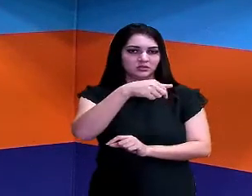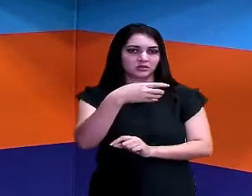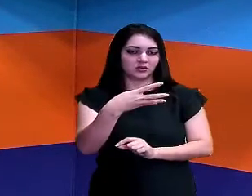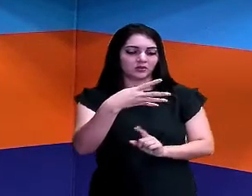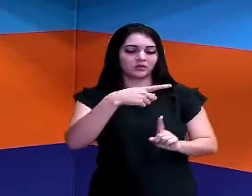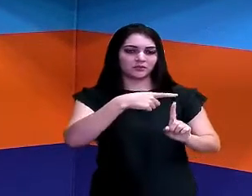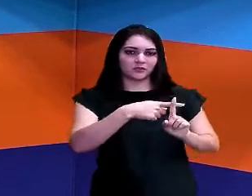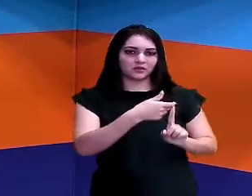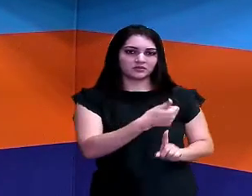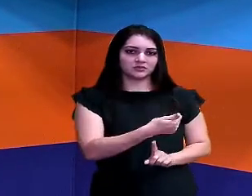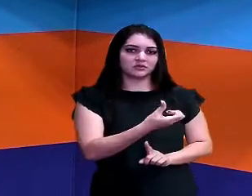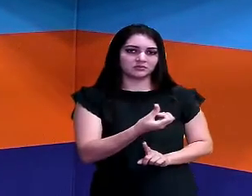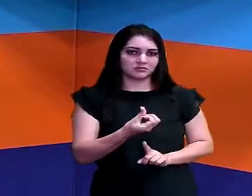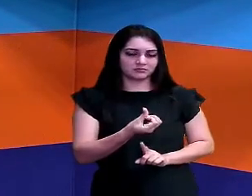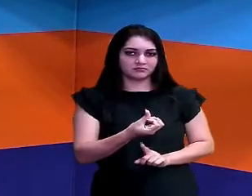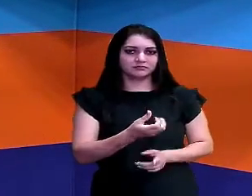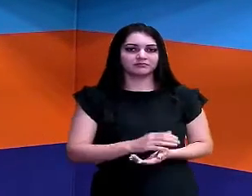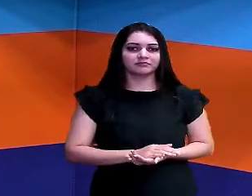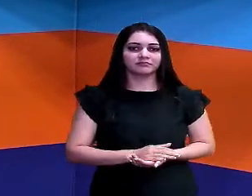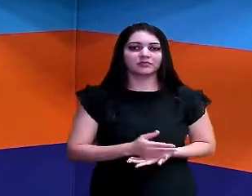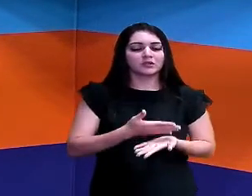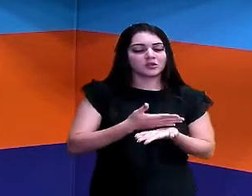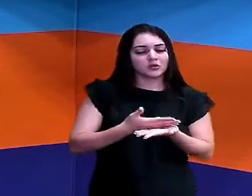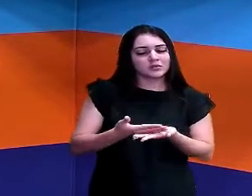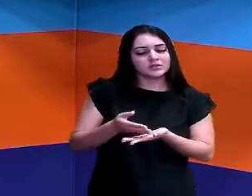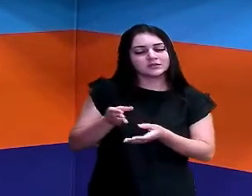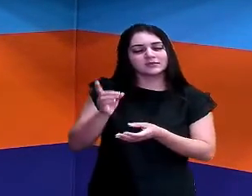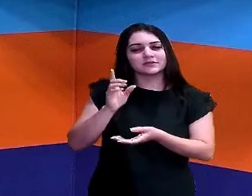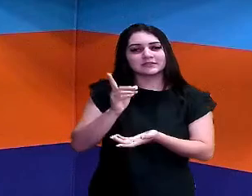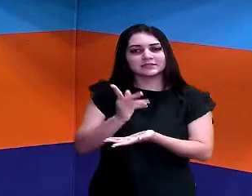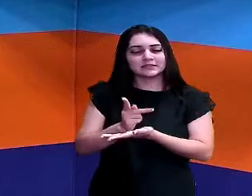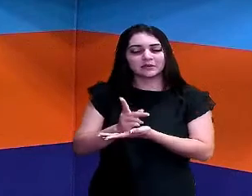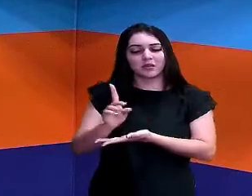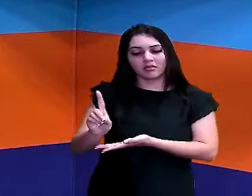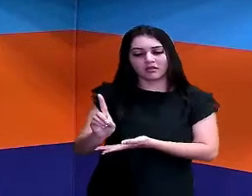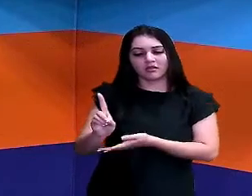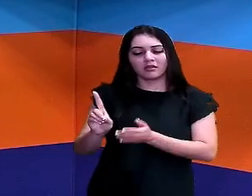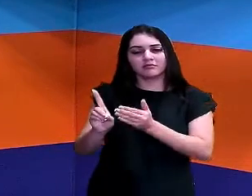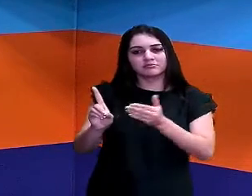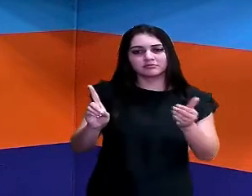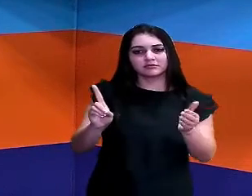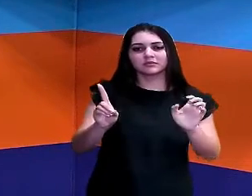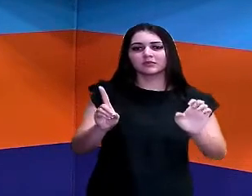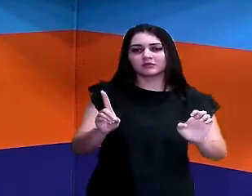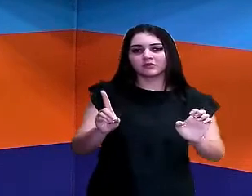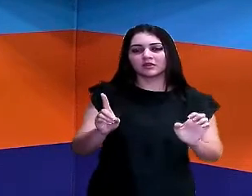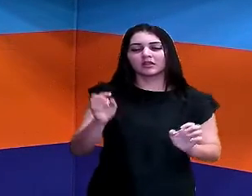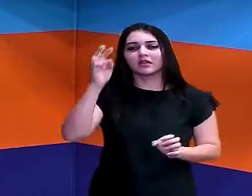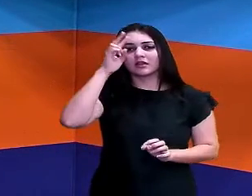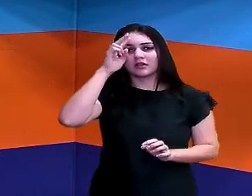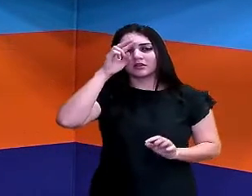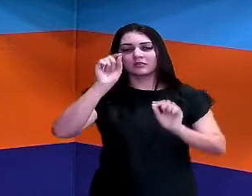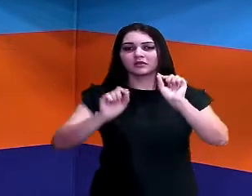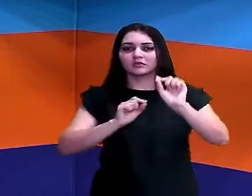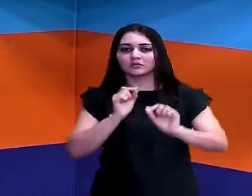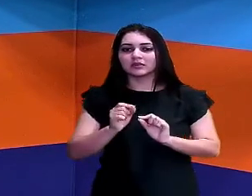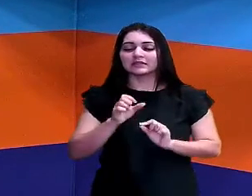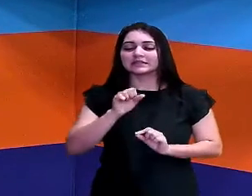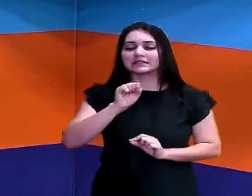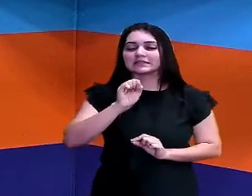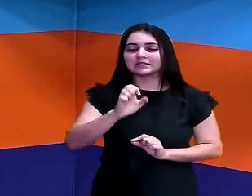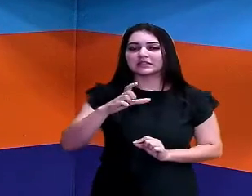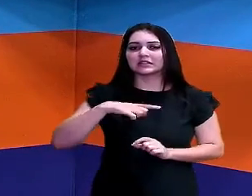mais 166. Começando da direita para a esquerda. Lembrando que se passar do